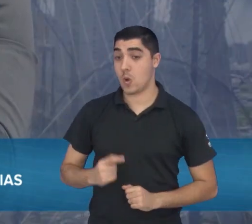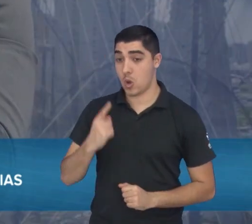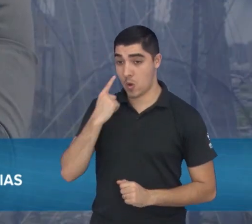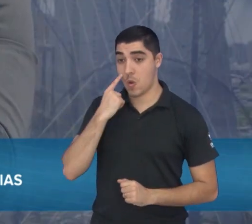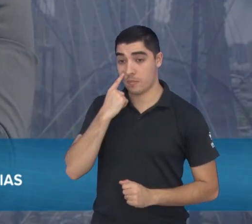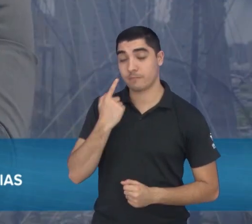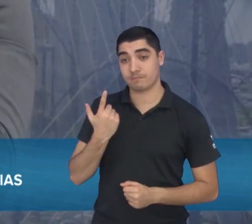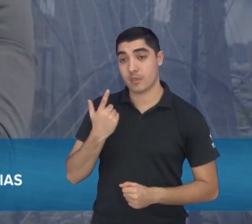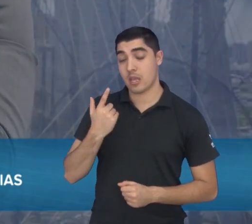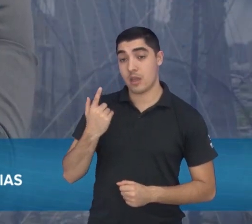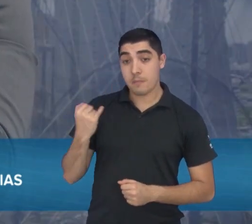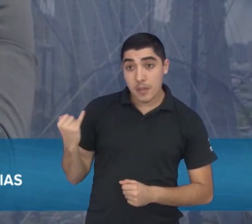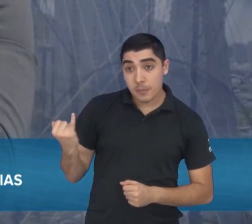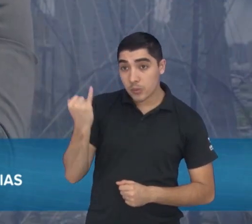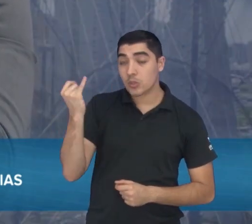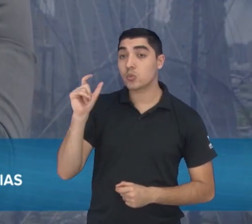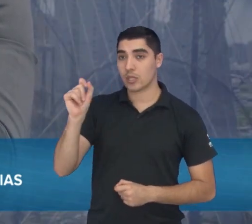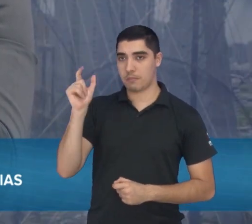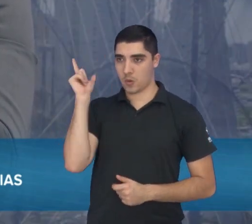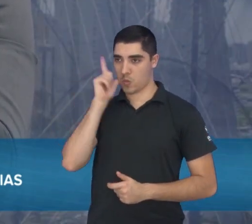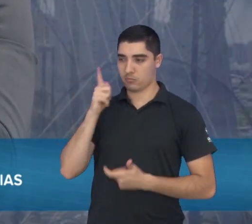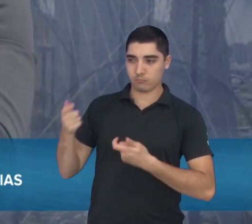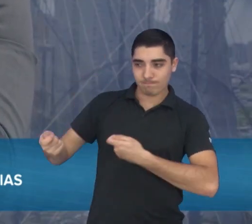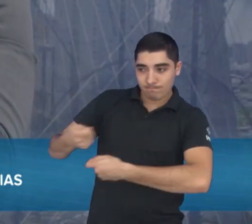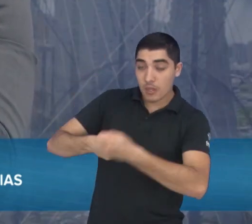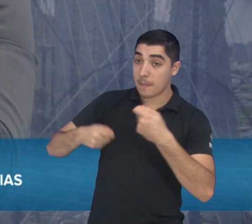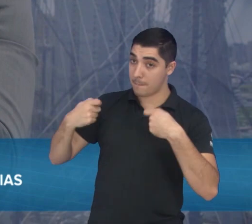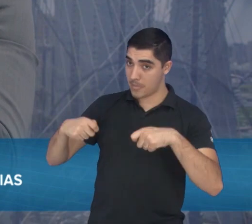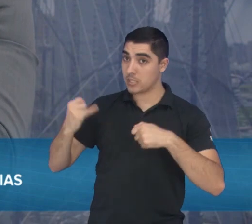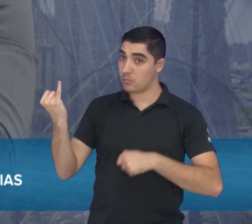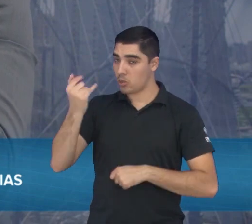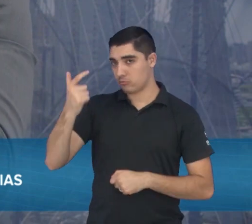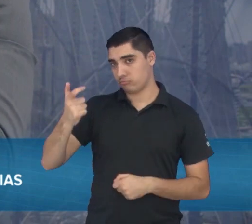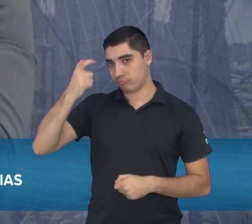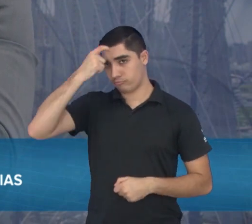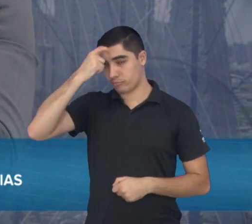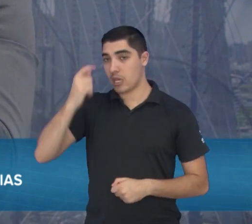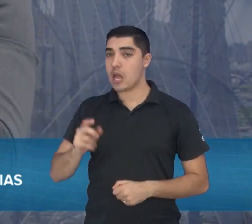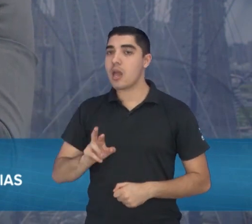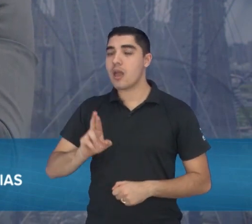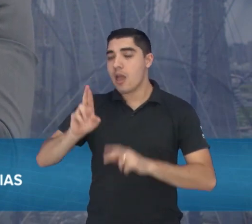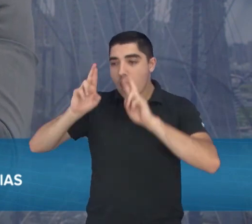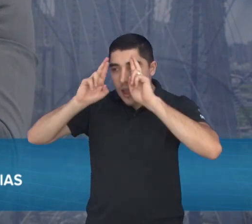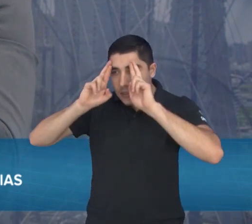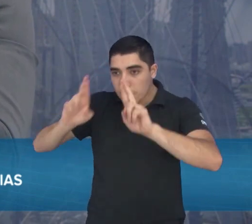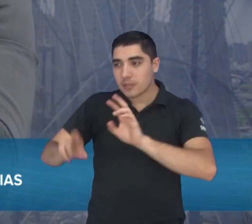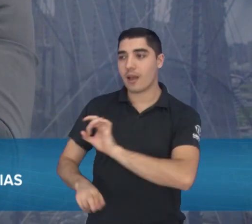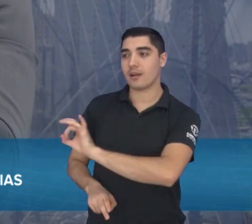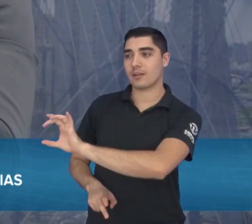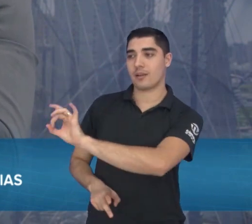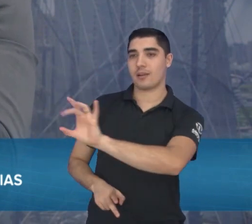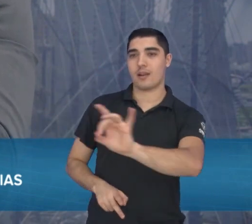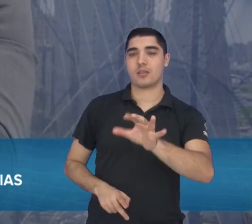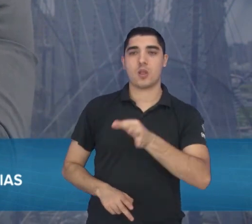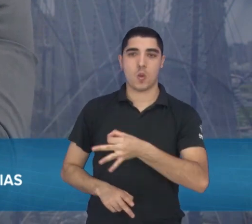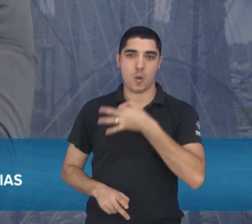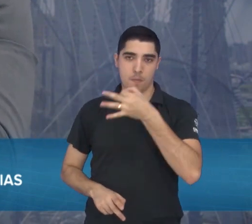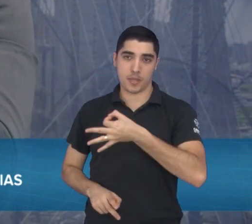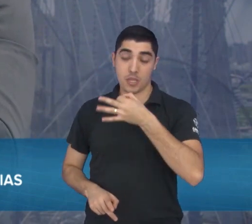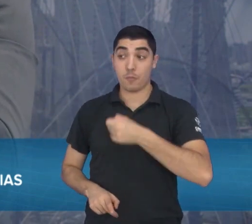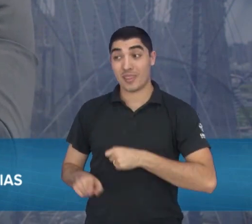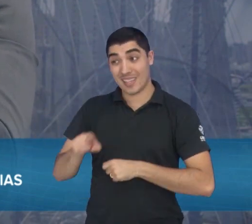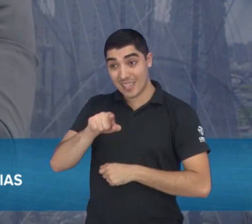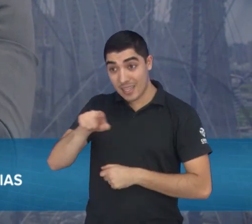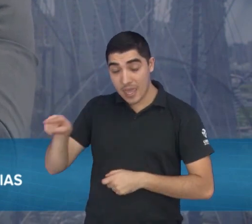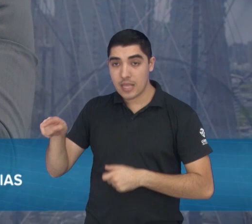gerenciar, a gente precisa muito do bom senso. A gente respeitar a opinião de cada condômino e o condômino está atento ao regimento interno.